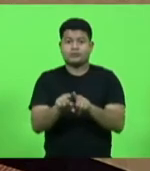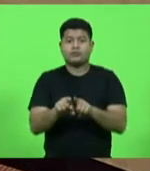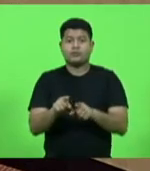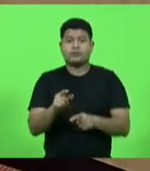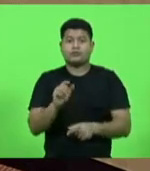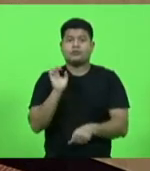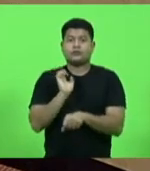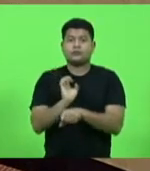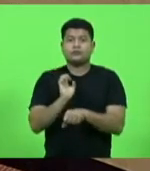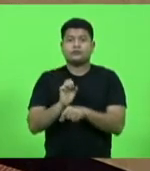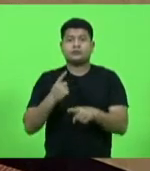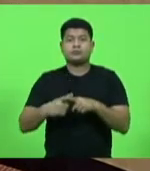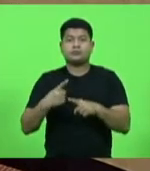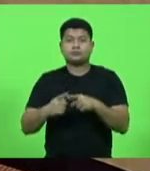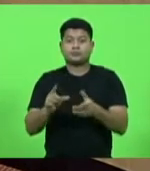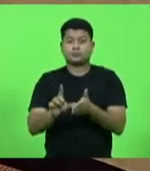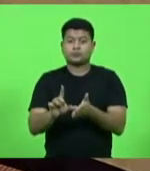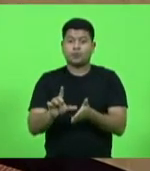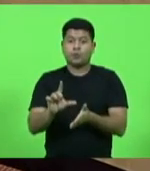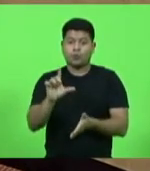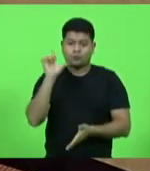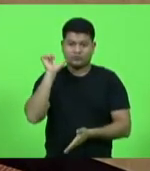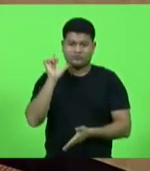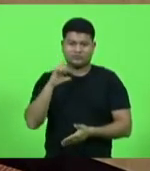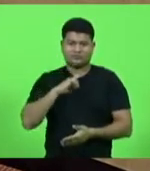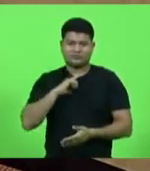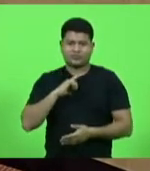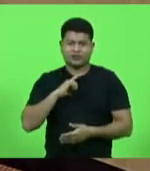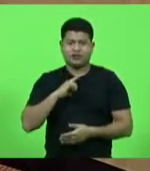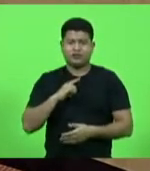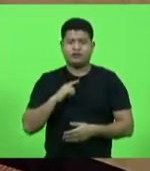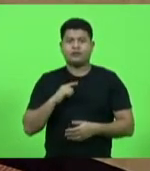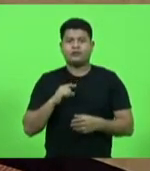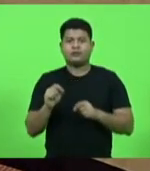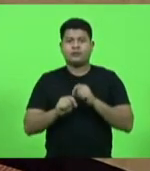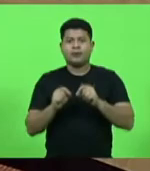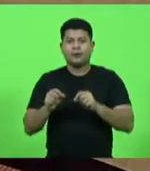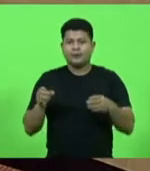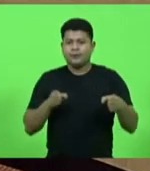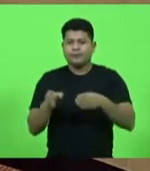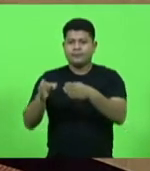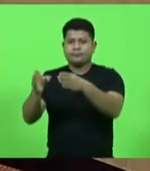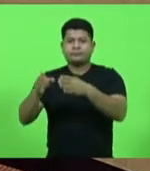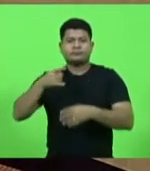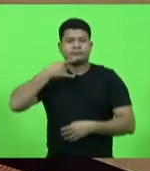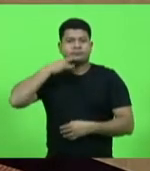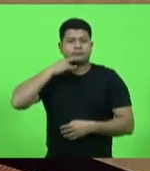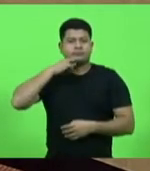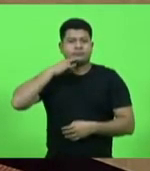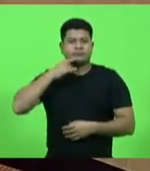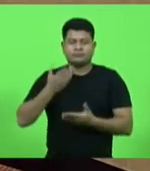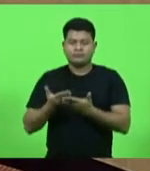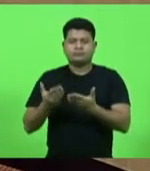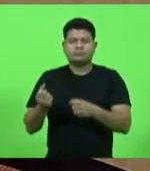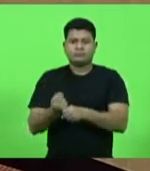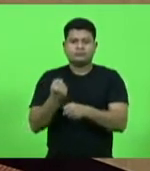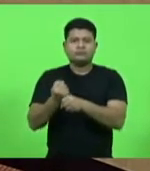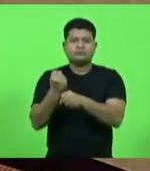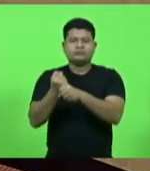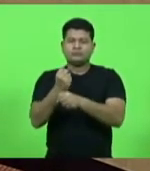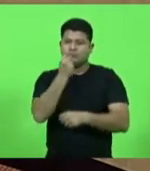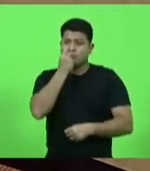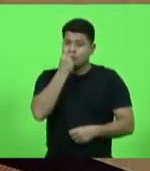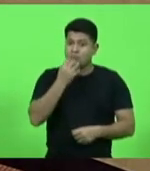nós tivemos viabilizados os recursos para a Rota da Cachaça, uma obra que tem proporções